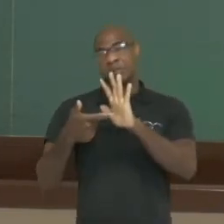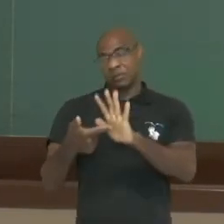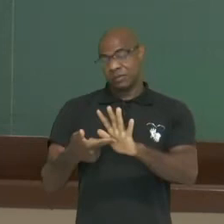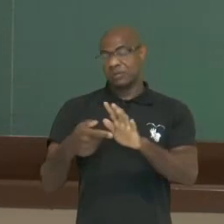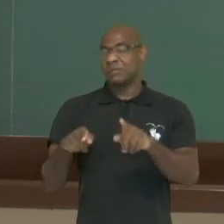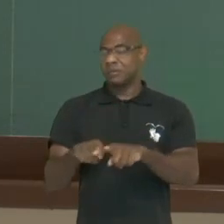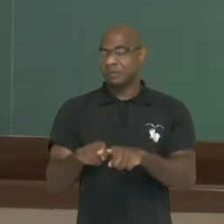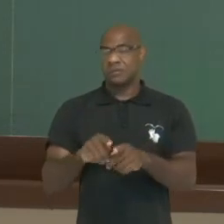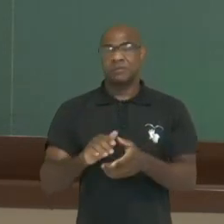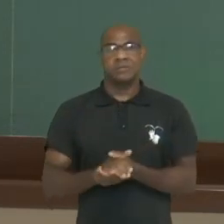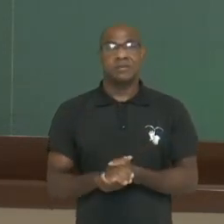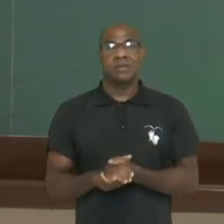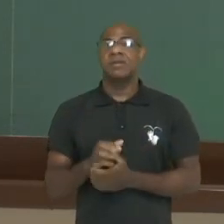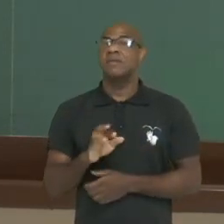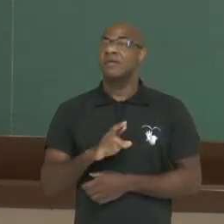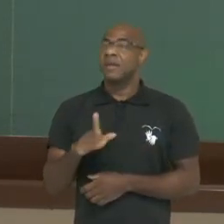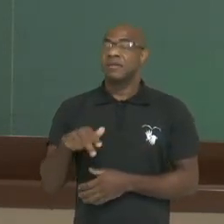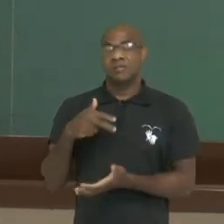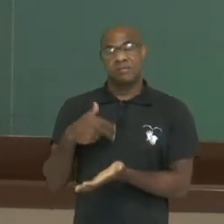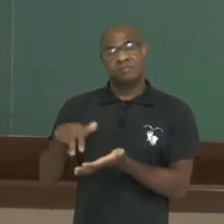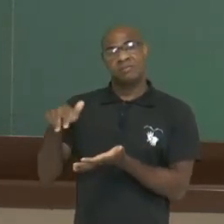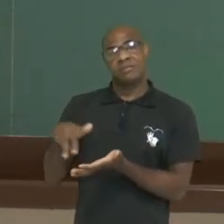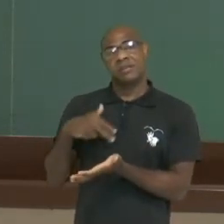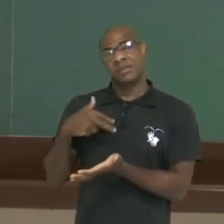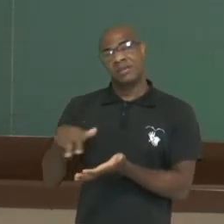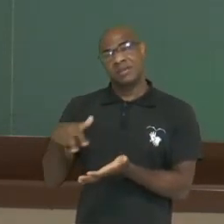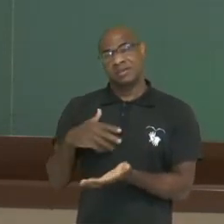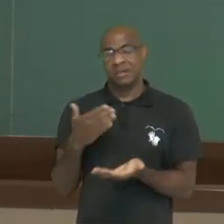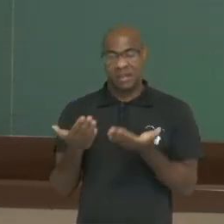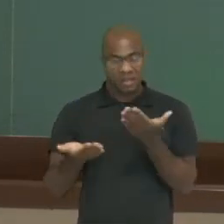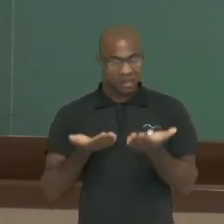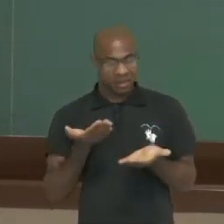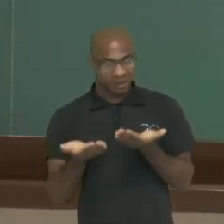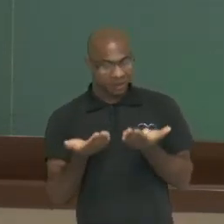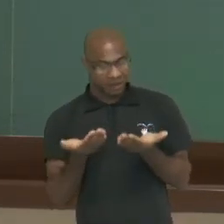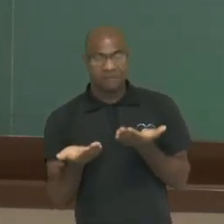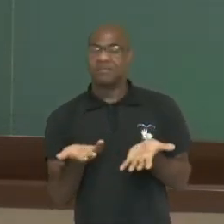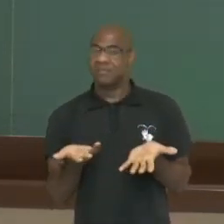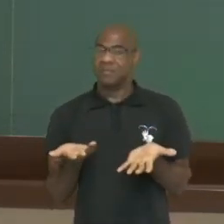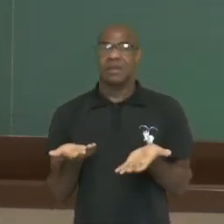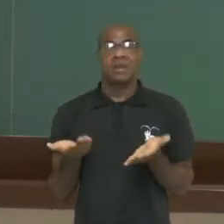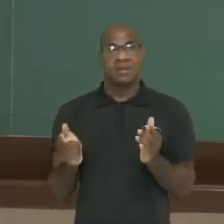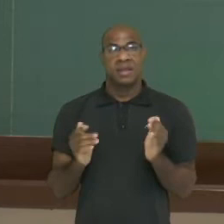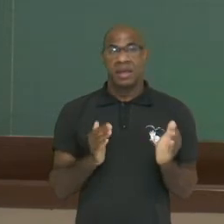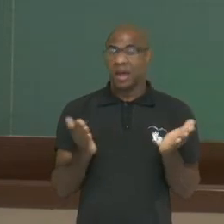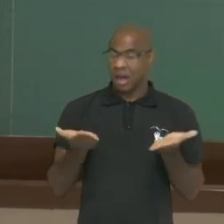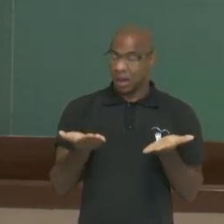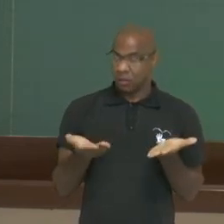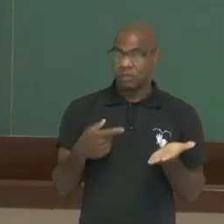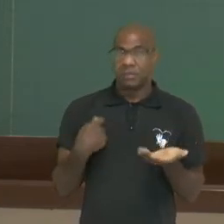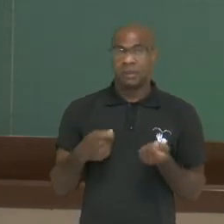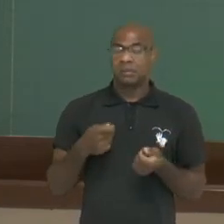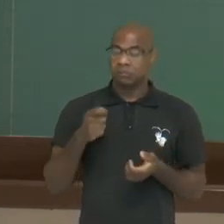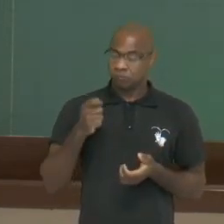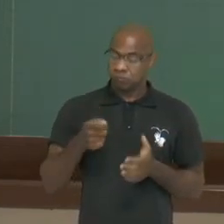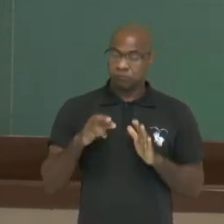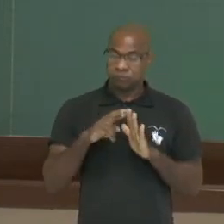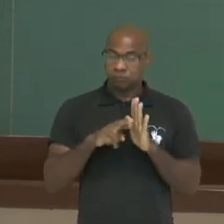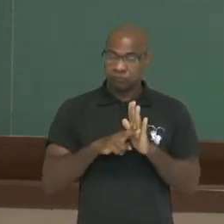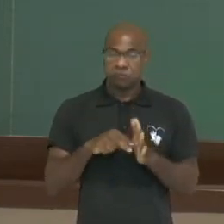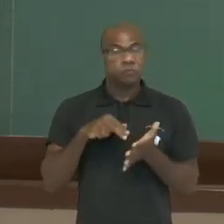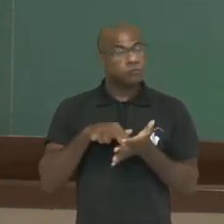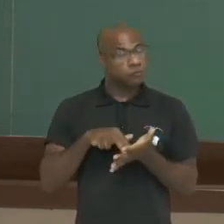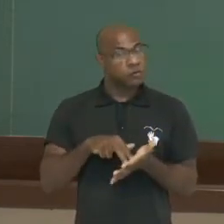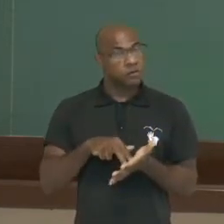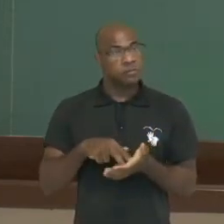É diferente da dança que você faz com leveza. Nesse momento a gente demonstra rigorosidade, firmeza,